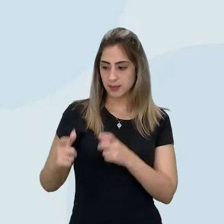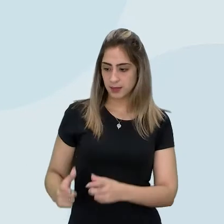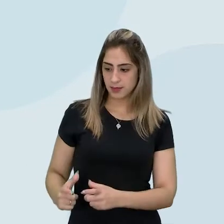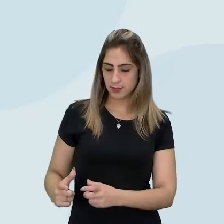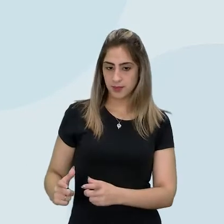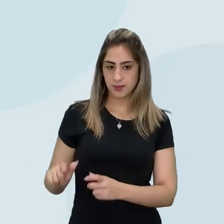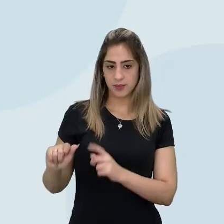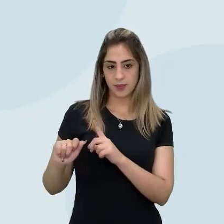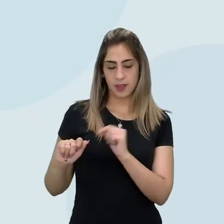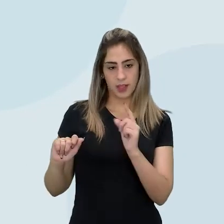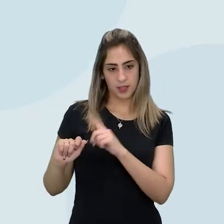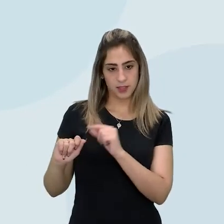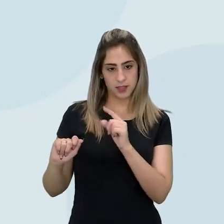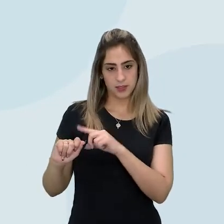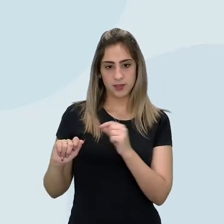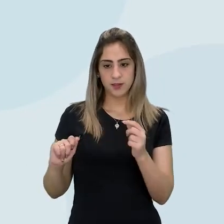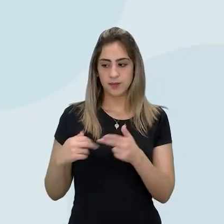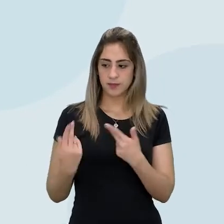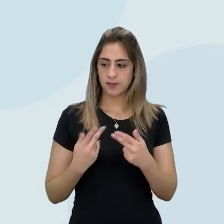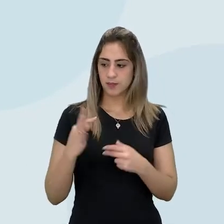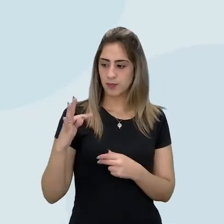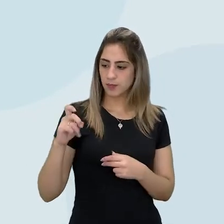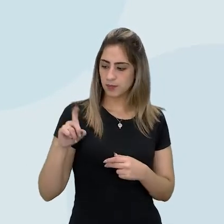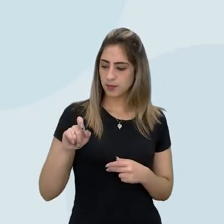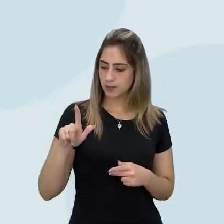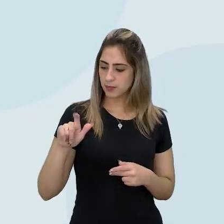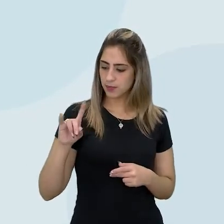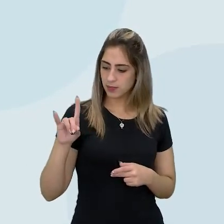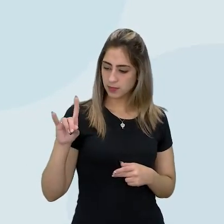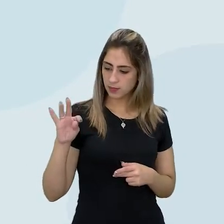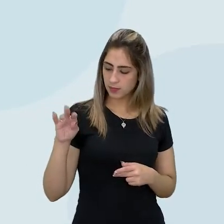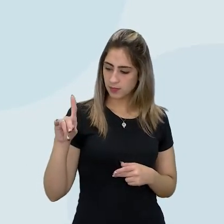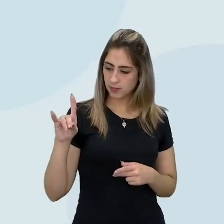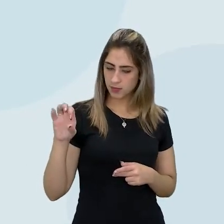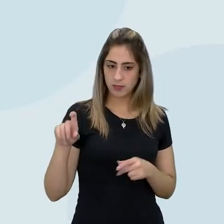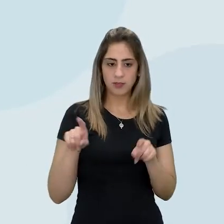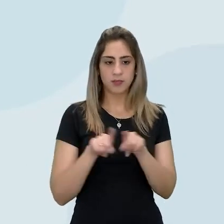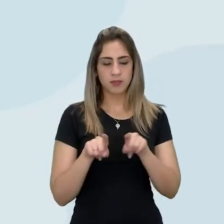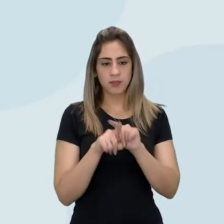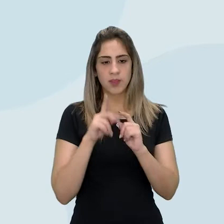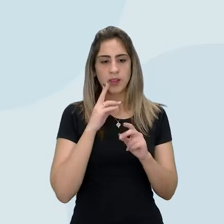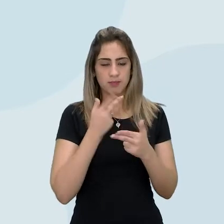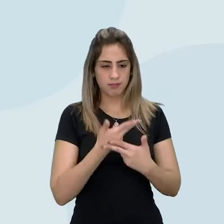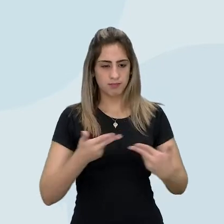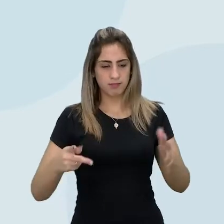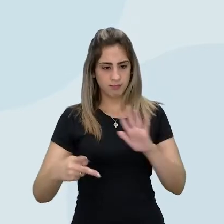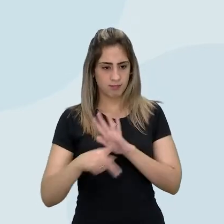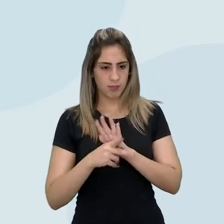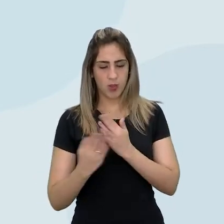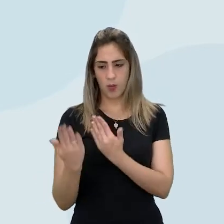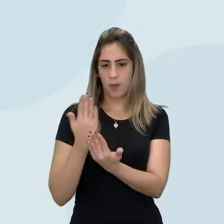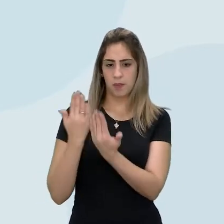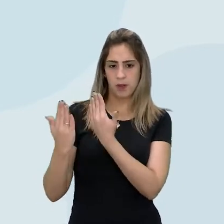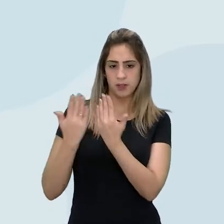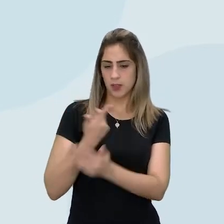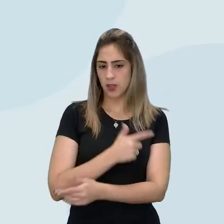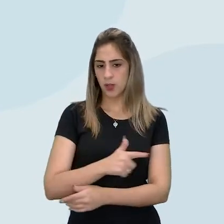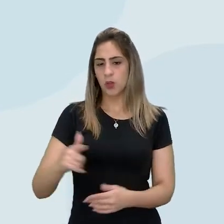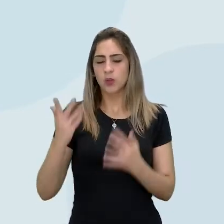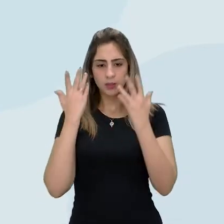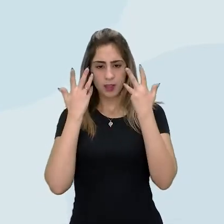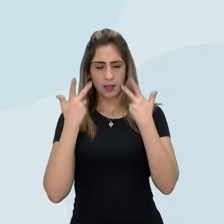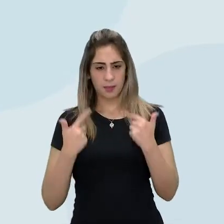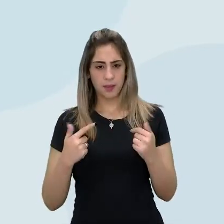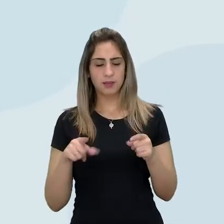apresentavam uma maior toxicidade, né, em relação aí aos seus tecidos em comparação aos outros